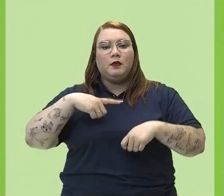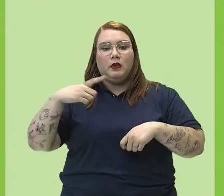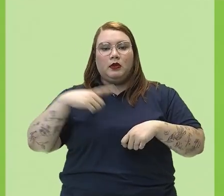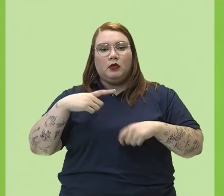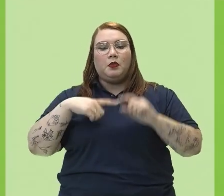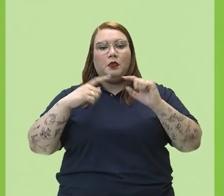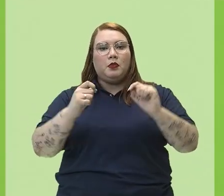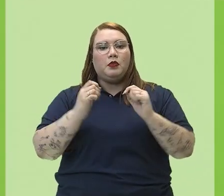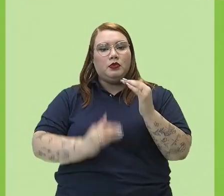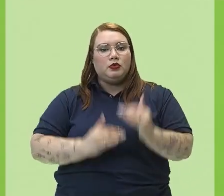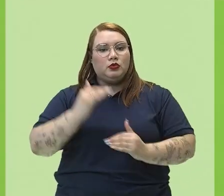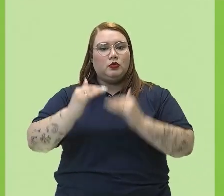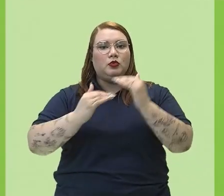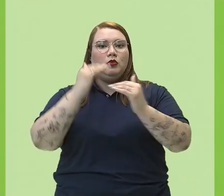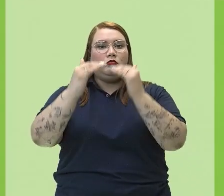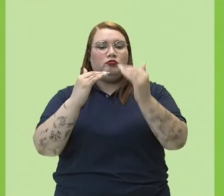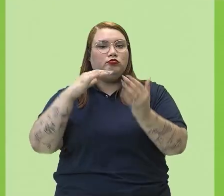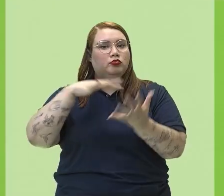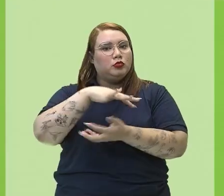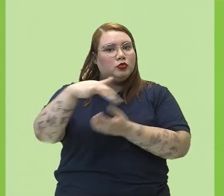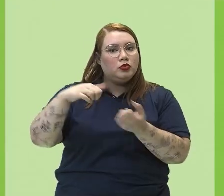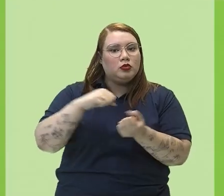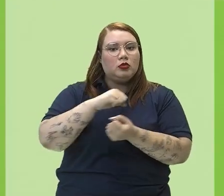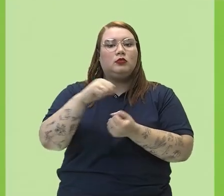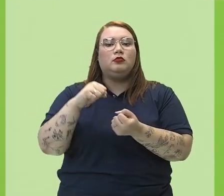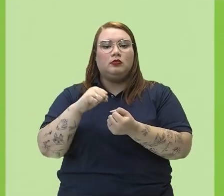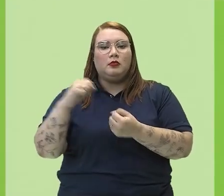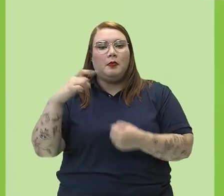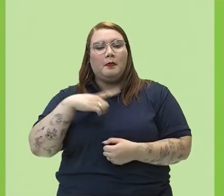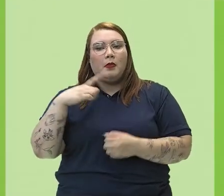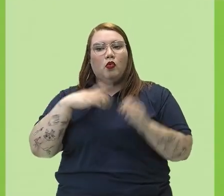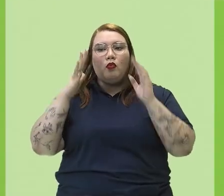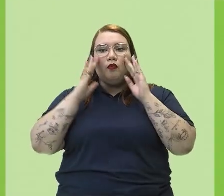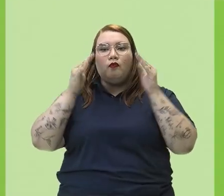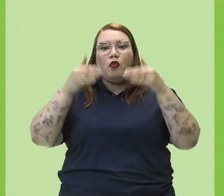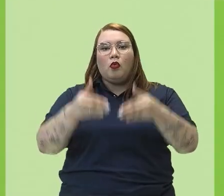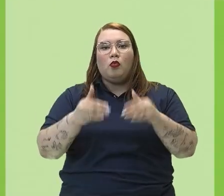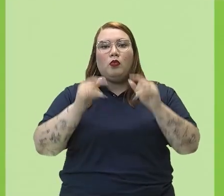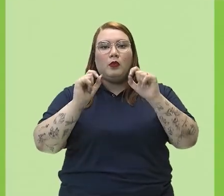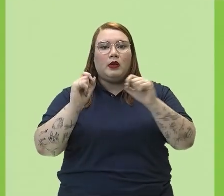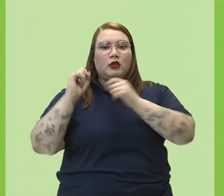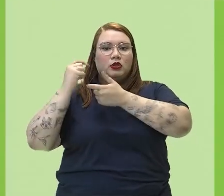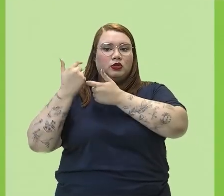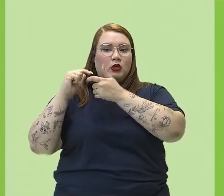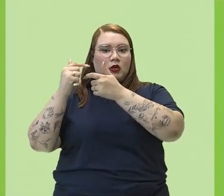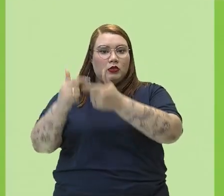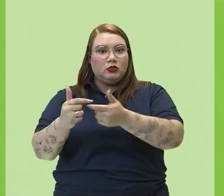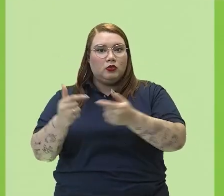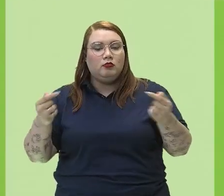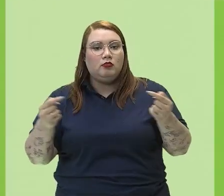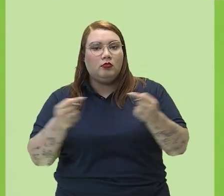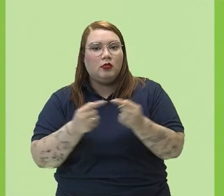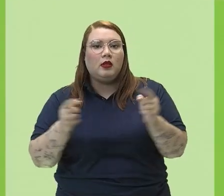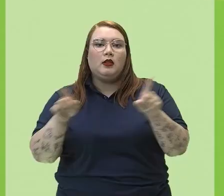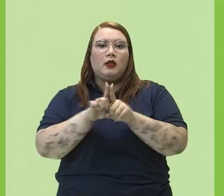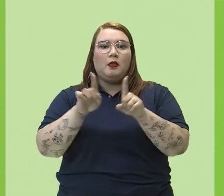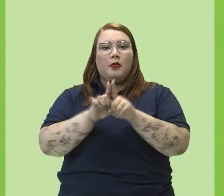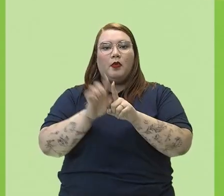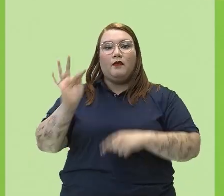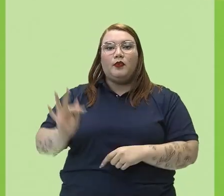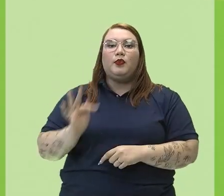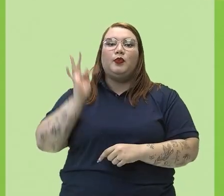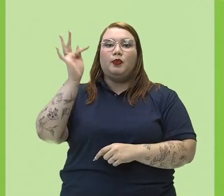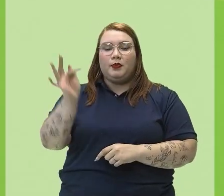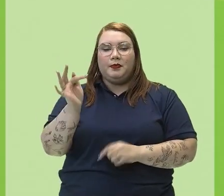ali um desenvolvimento que seja sustentável, né? Pensando nas gerações atuais, mas também nas gerações